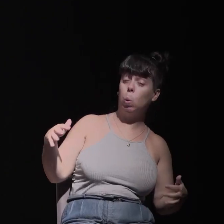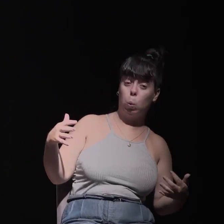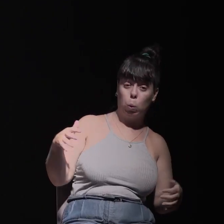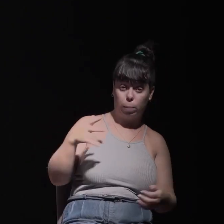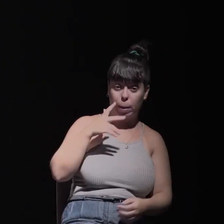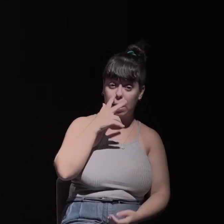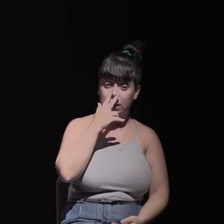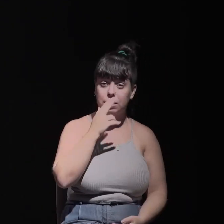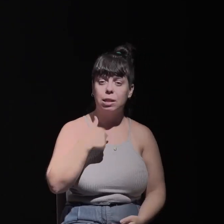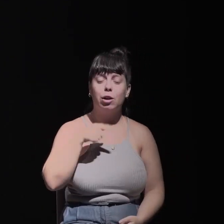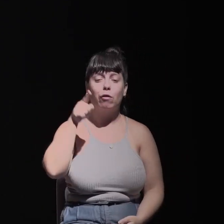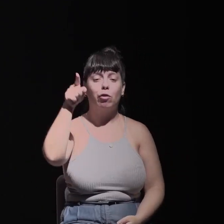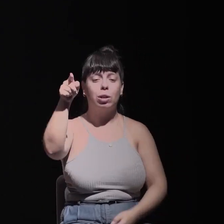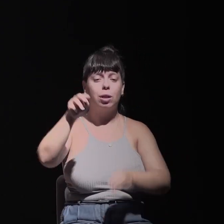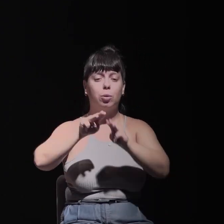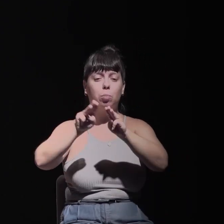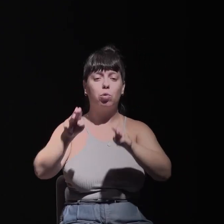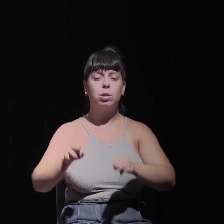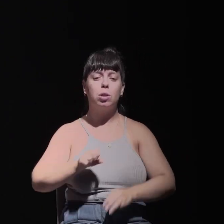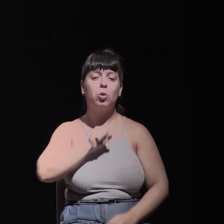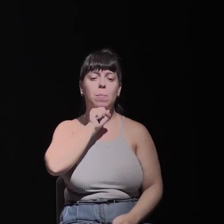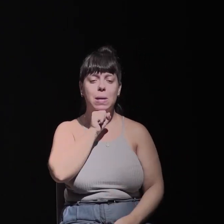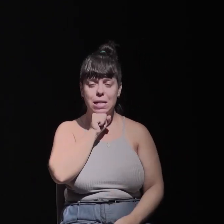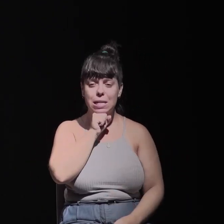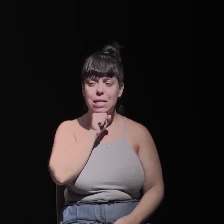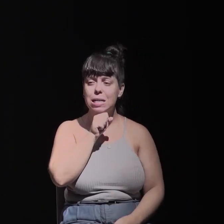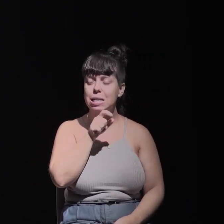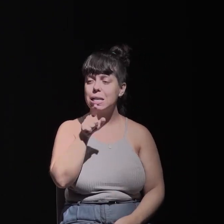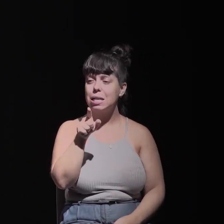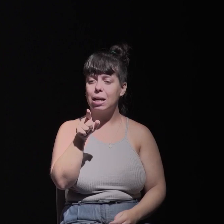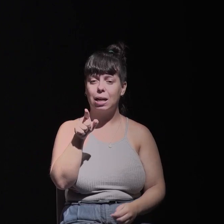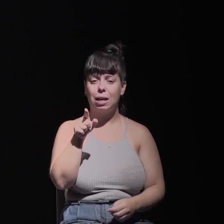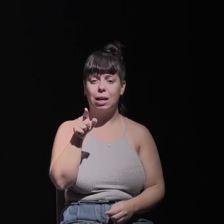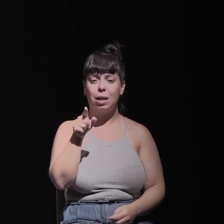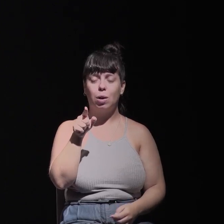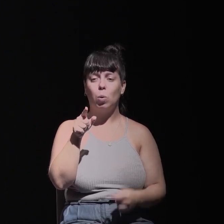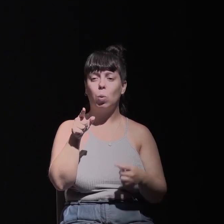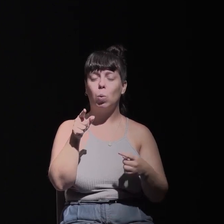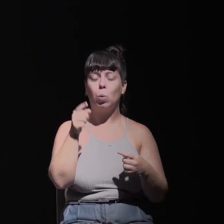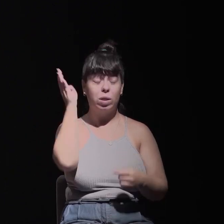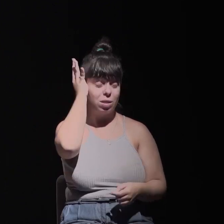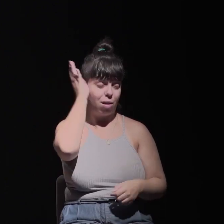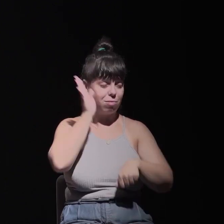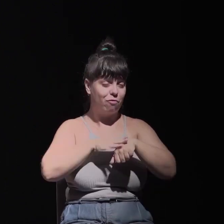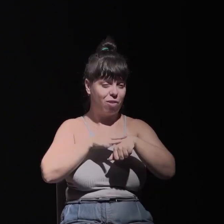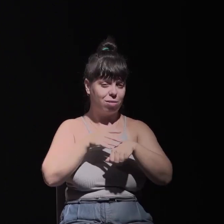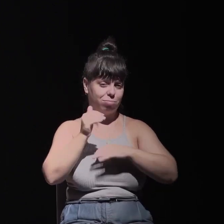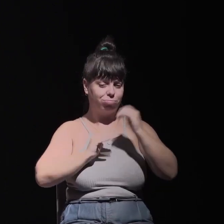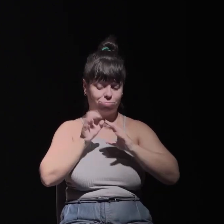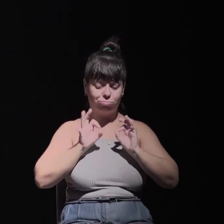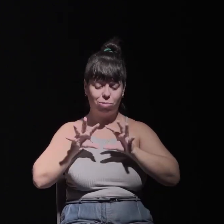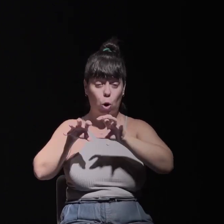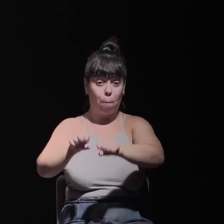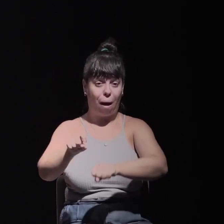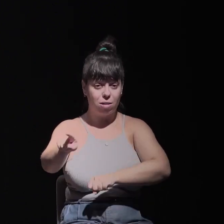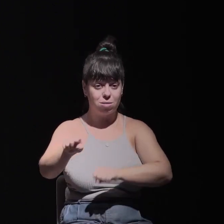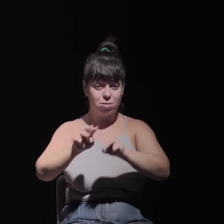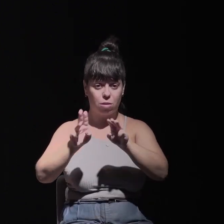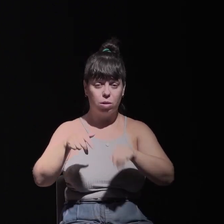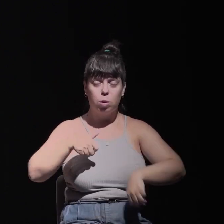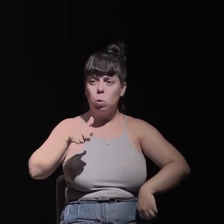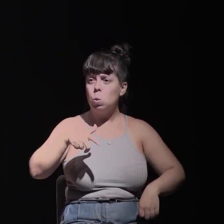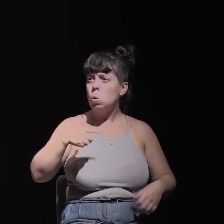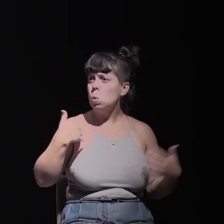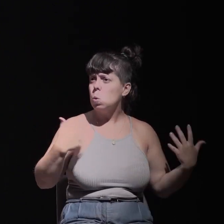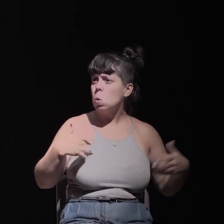tive no Museu do Ipiranga, o Sesc fez uma ação para ocupação do museu e tudo mais, e nossa, você andar lá dentro, aquele